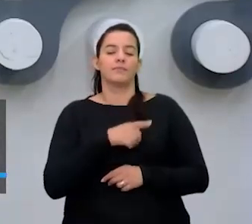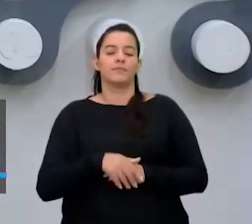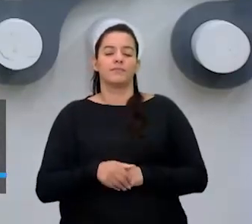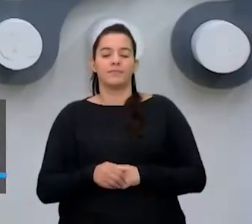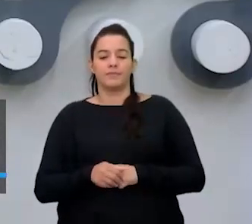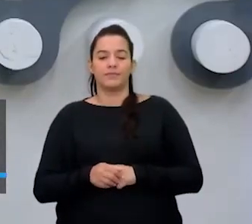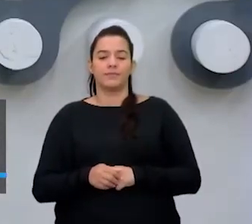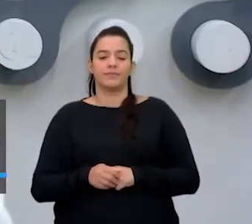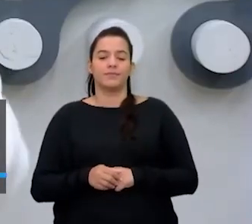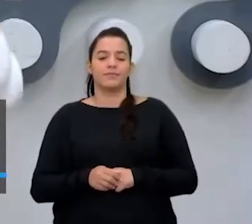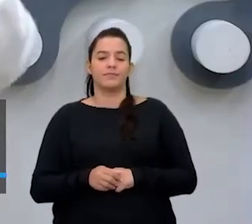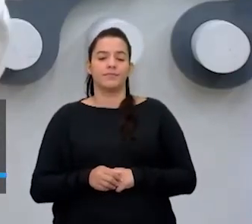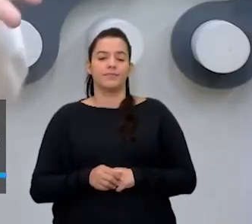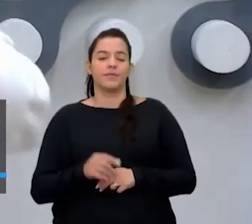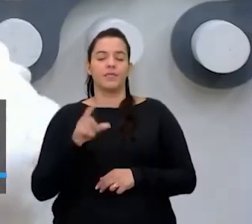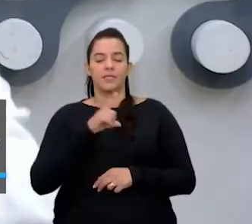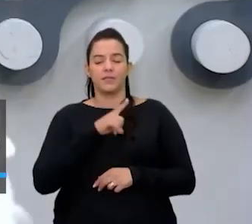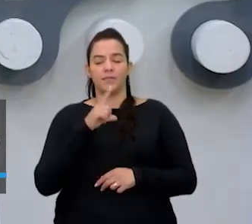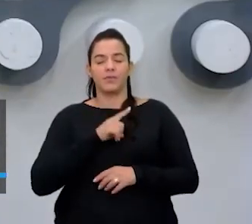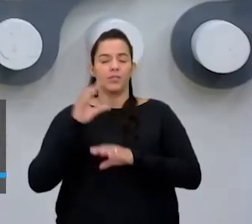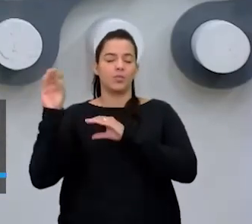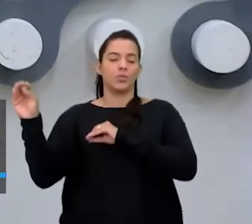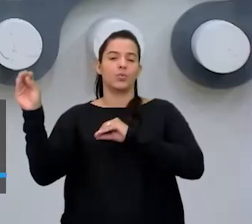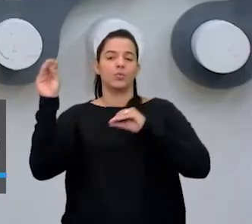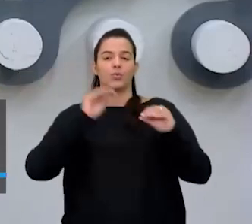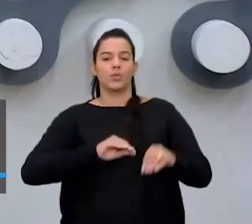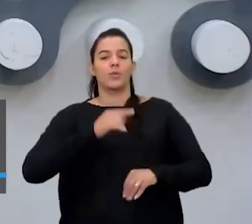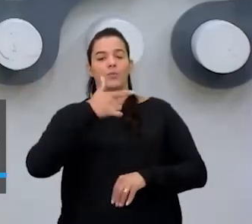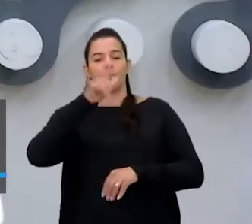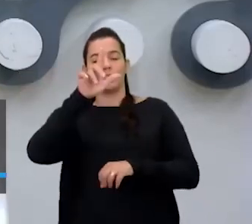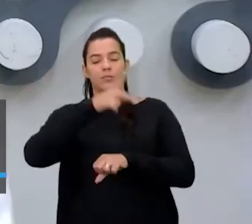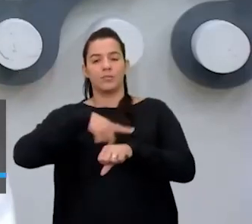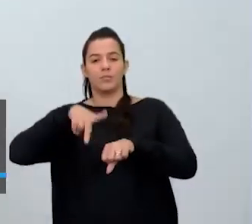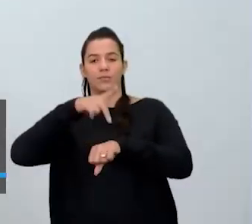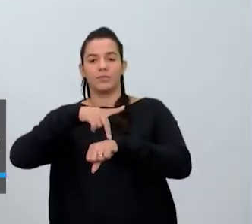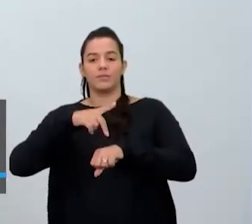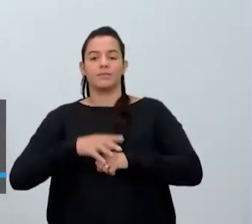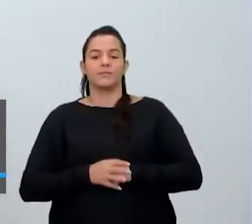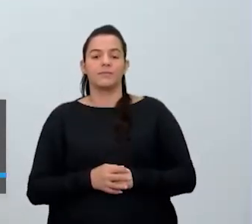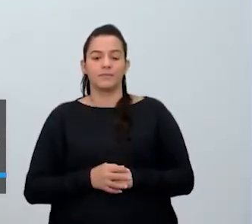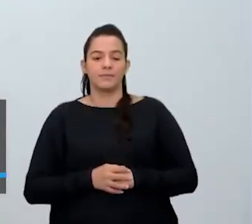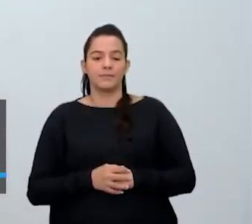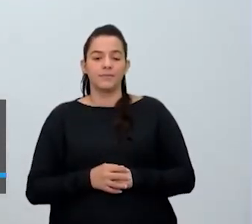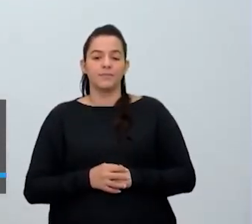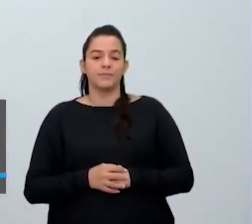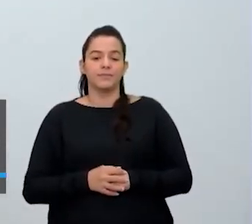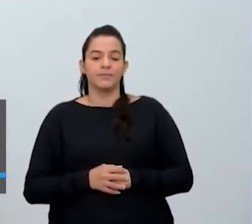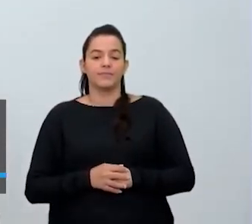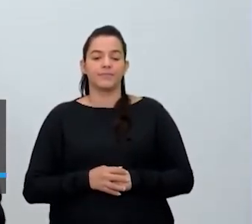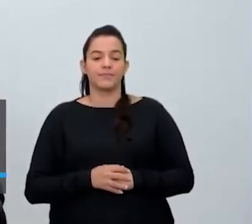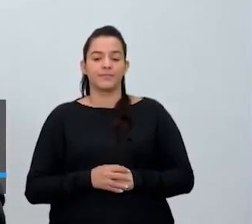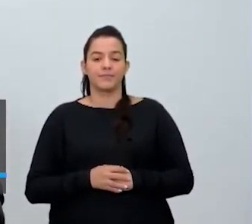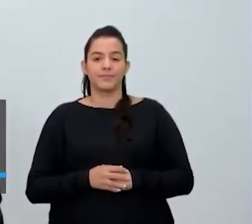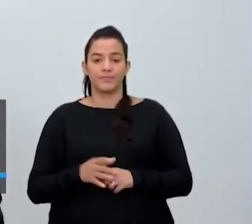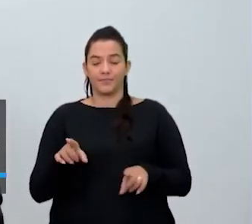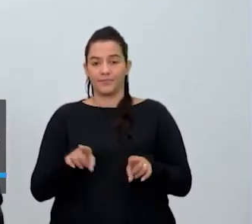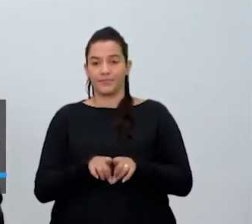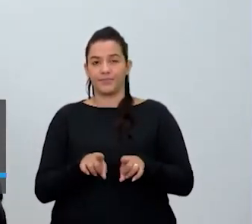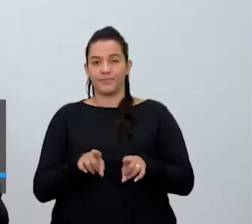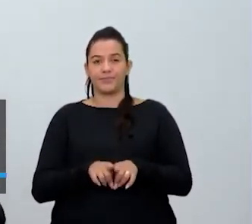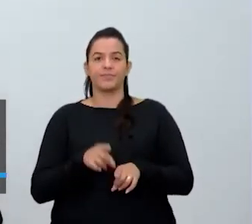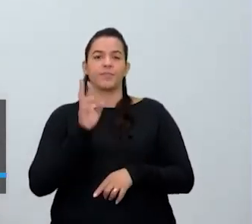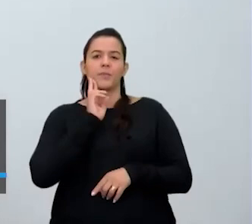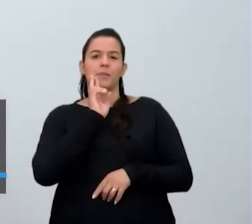maior e o deslocamento a outro país. Muito bem. Fica aqui, na margem da